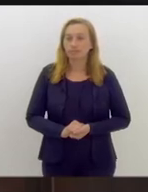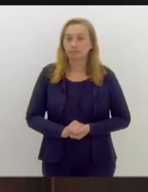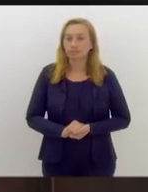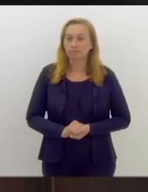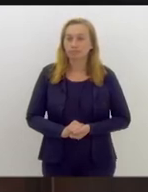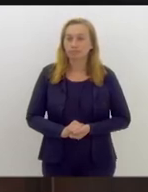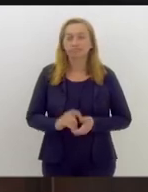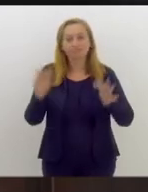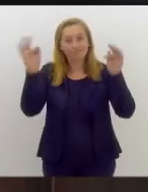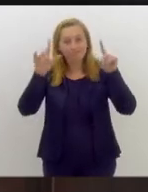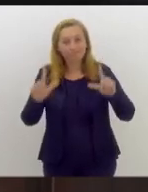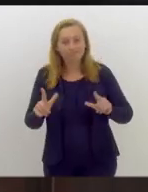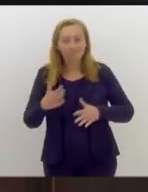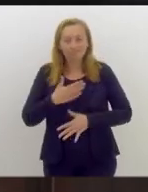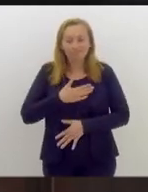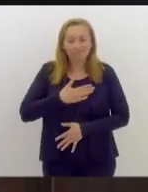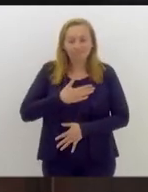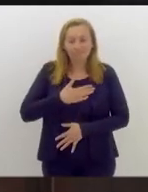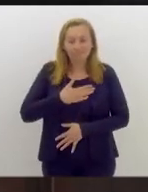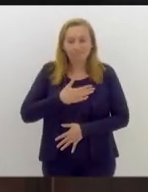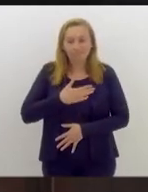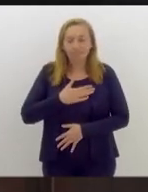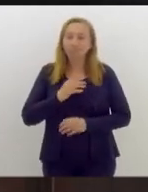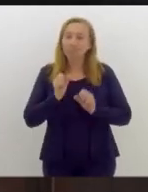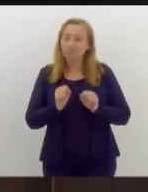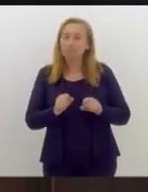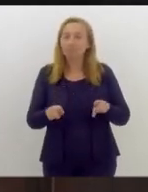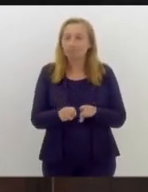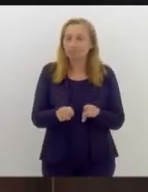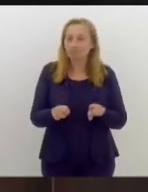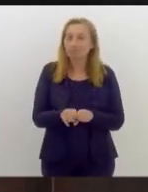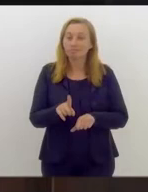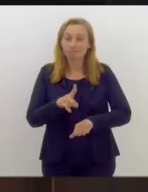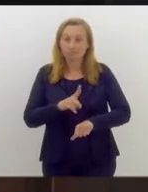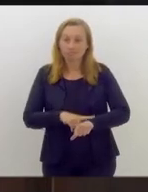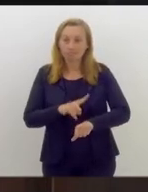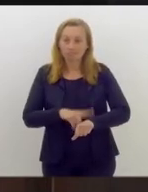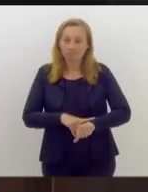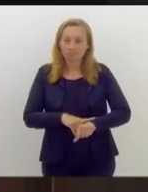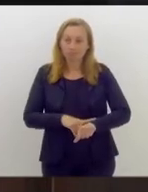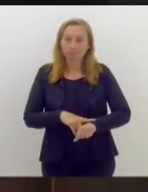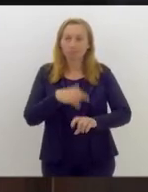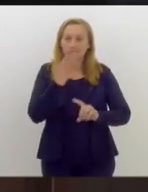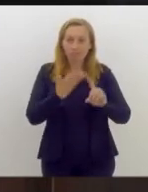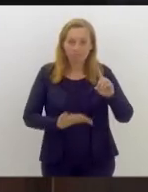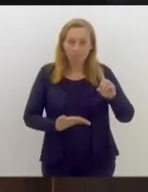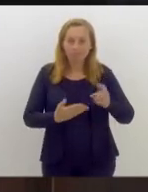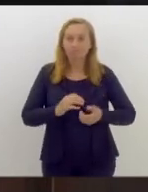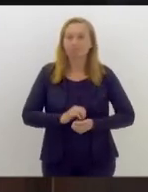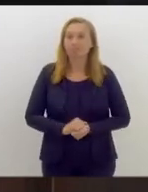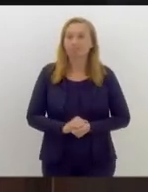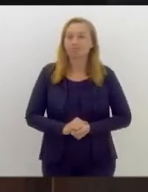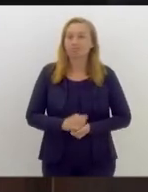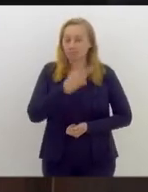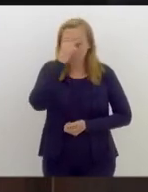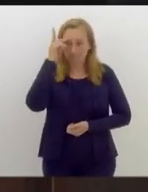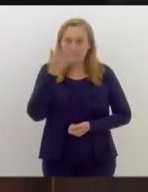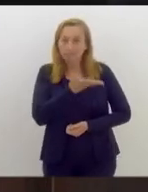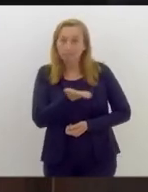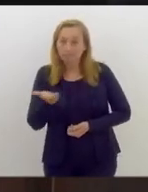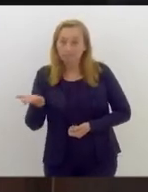a minha felicidade em estar podendo também, nesse momento, estar homenageando essas pessoas